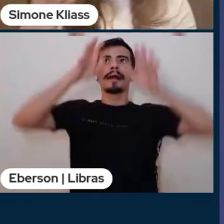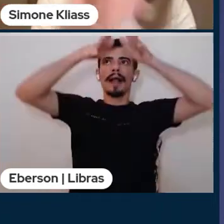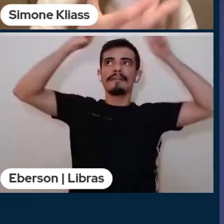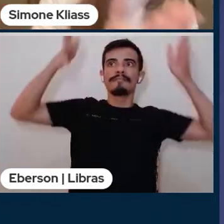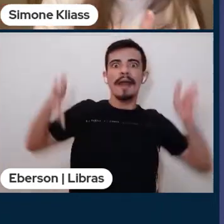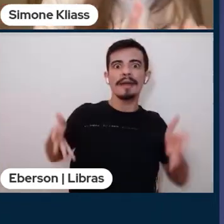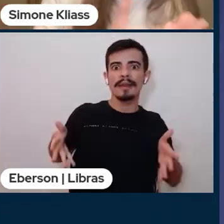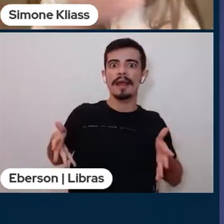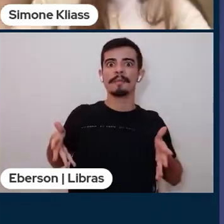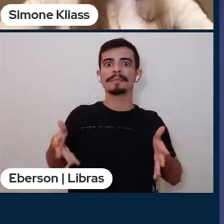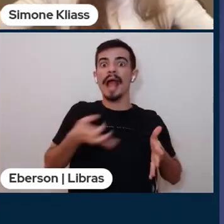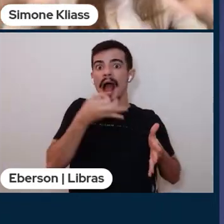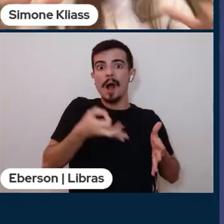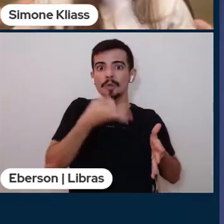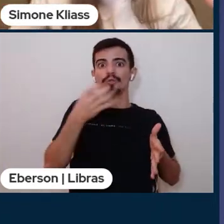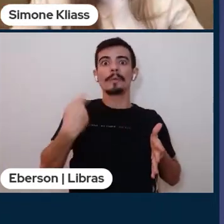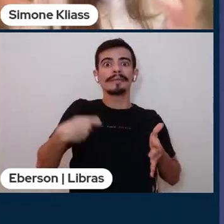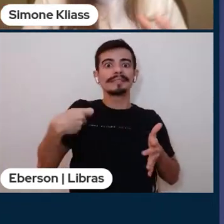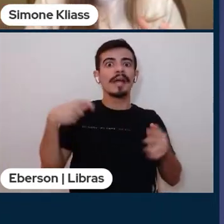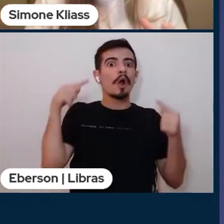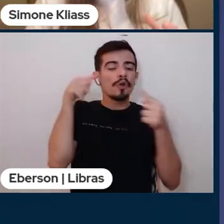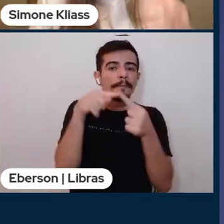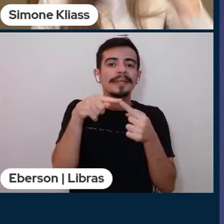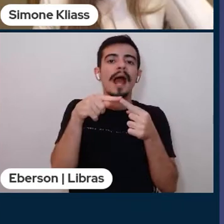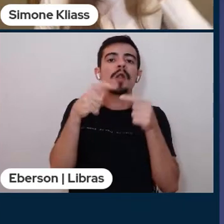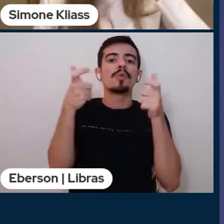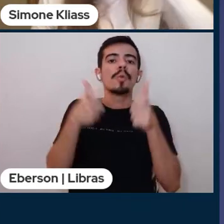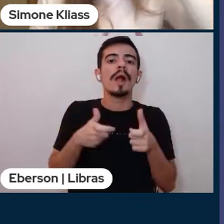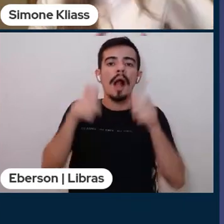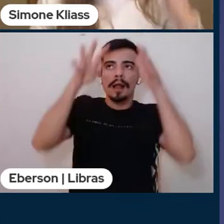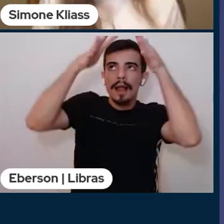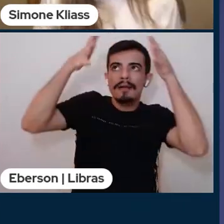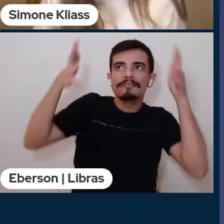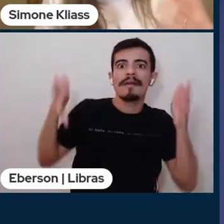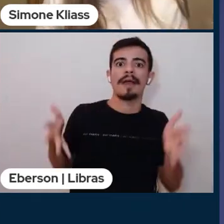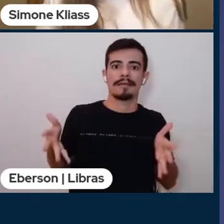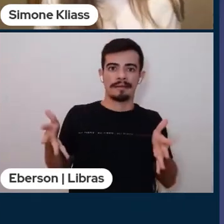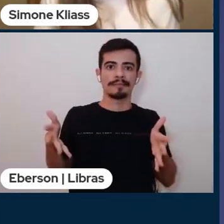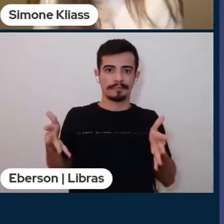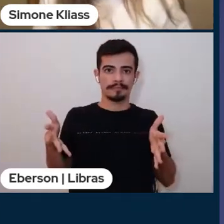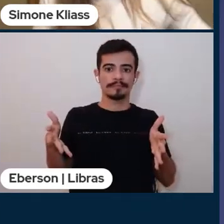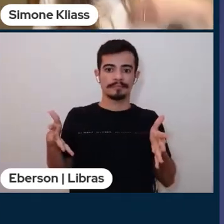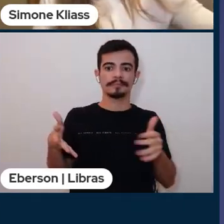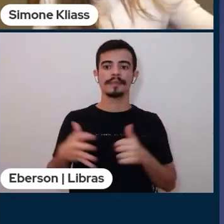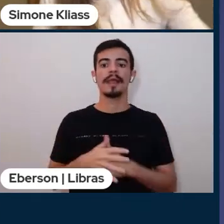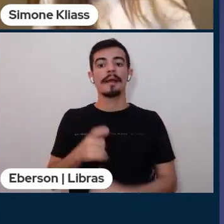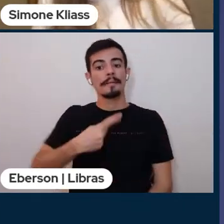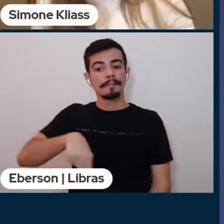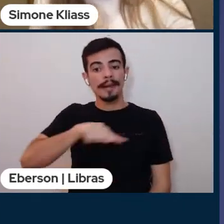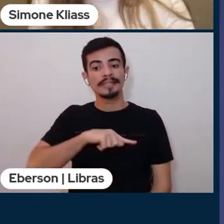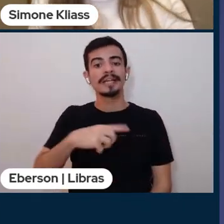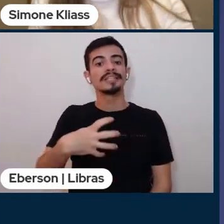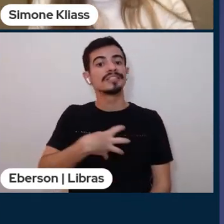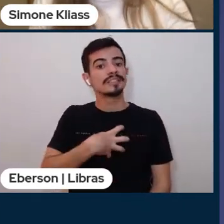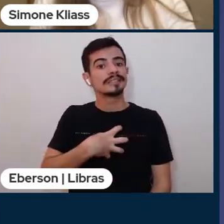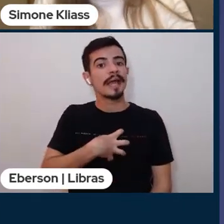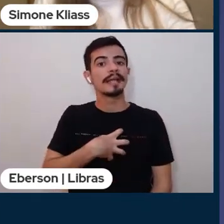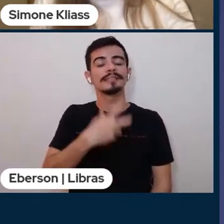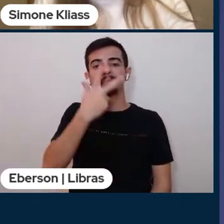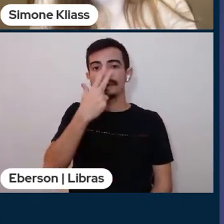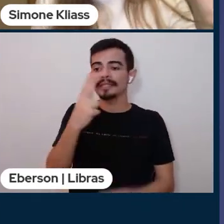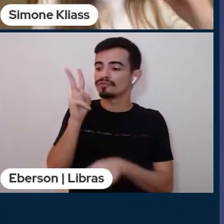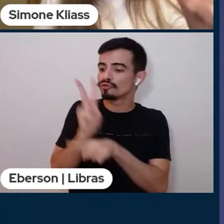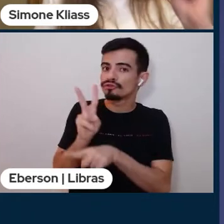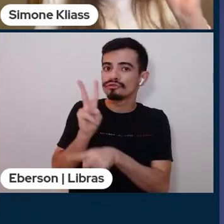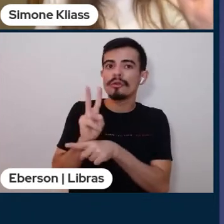esse o áudio daquele ambiente mais abafado de uma caverna tudo para que a gente sinta realmente teletransportado para o mundo